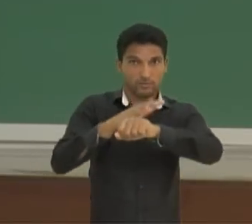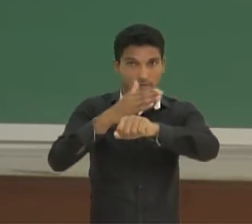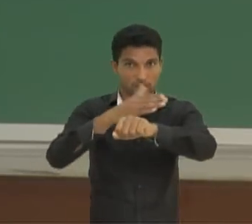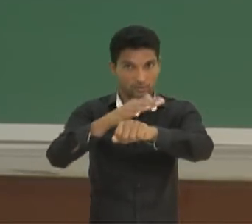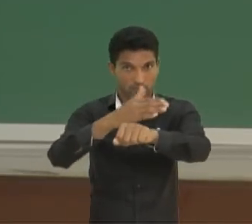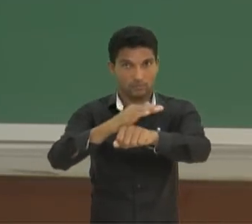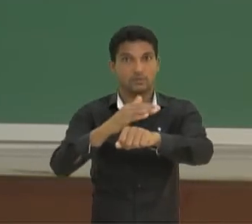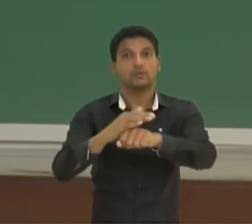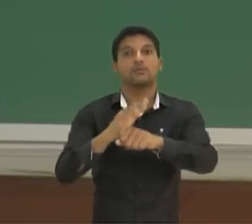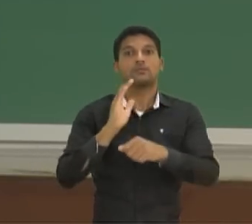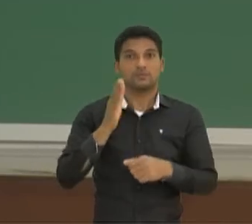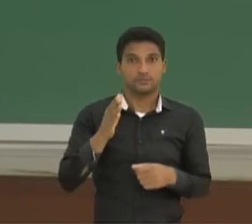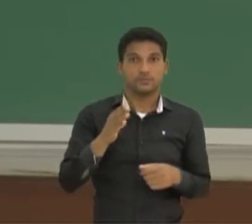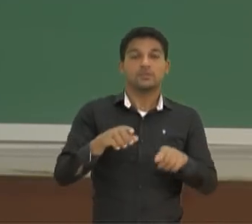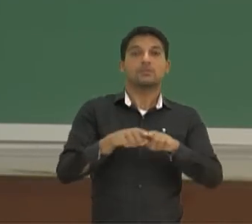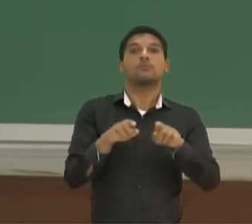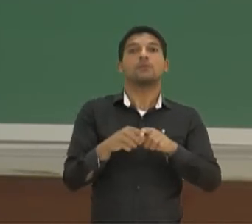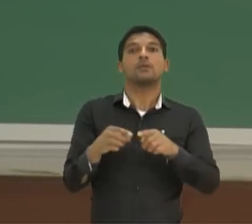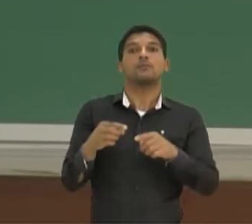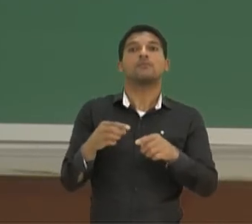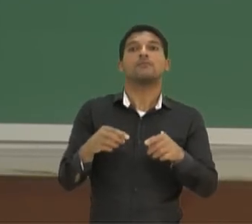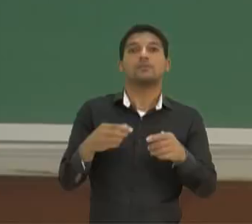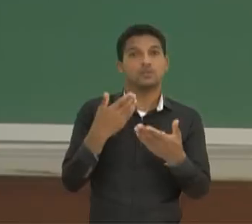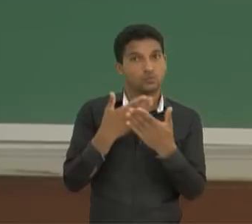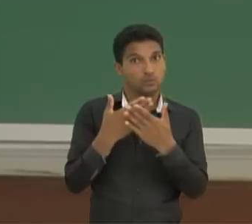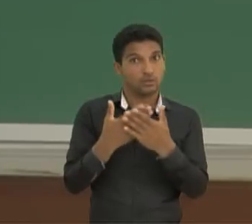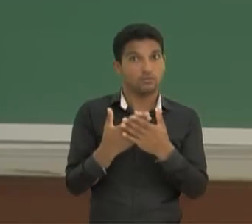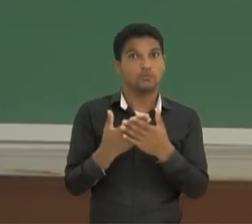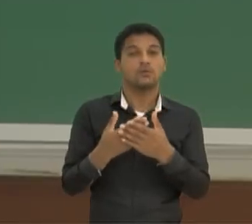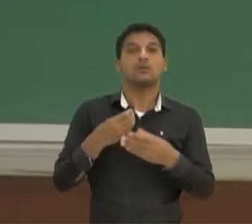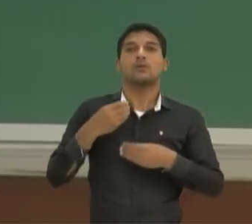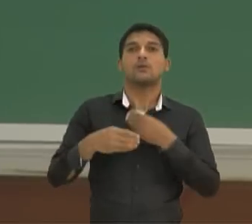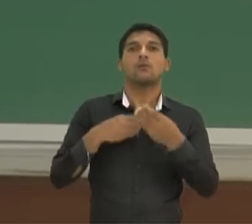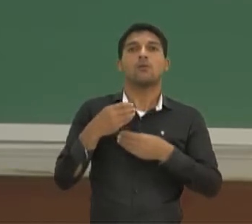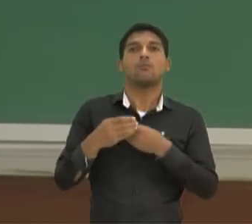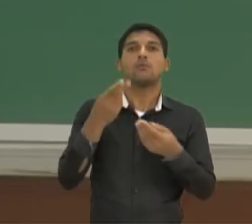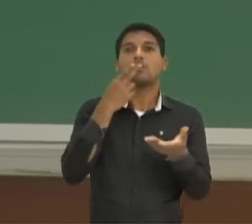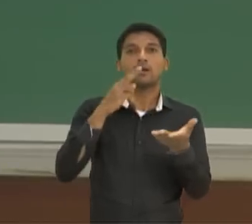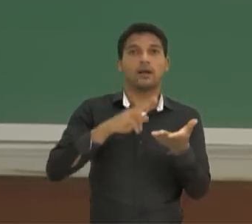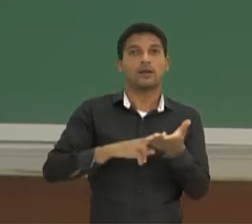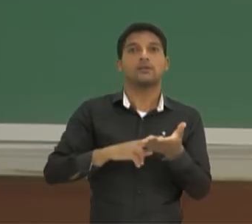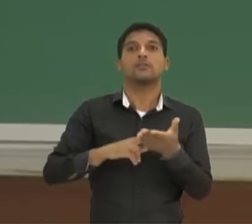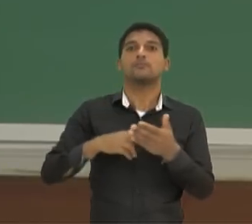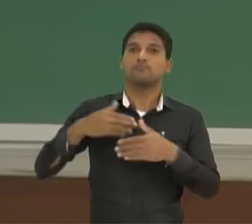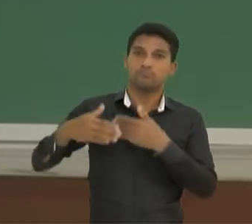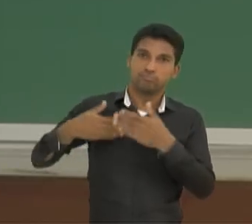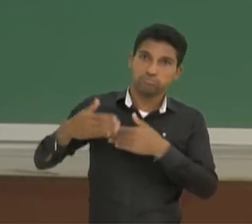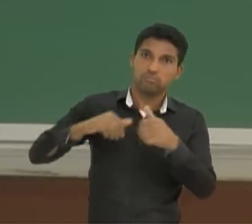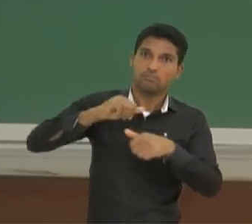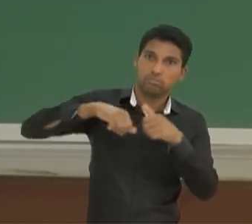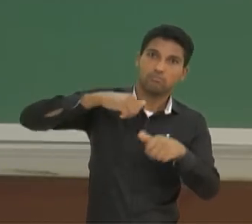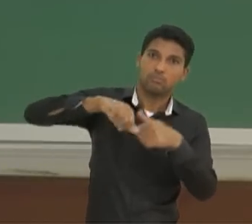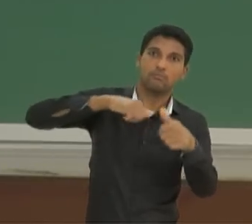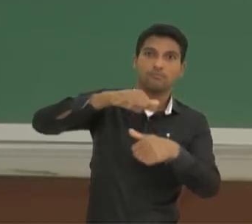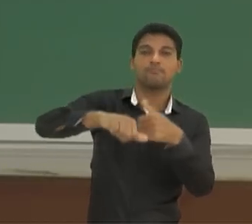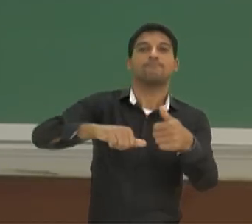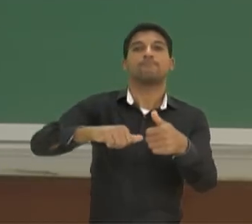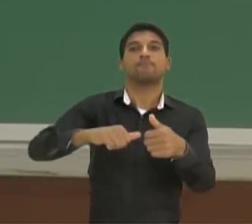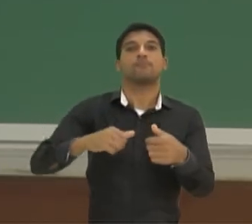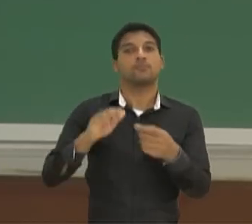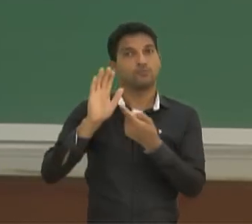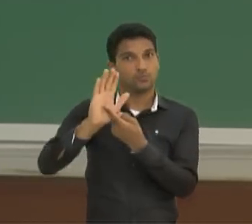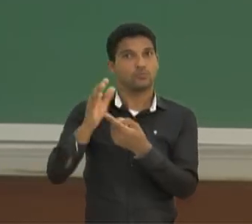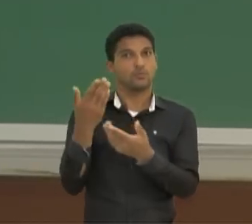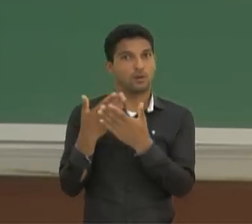evolução, né, das cartas ao longo do tempo, né, trouxemos bastante curiosidades e para essa aula de hoje, observem aqui, vamos